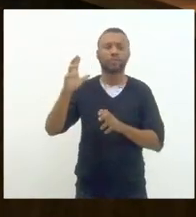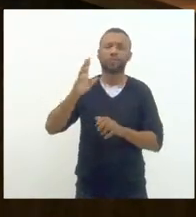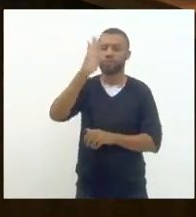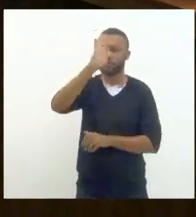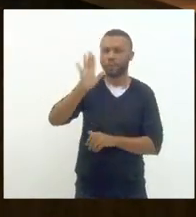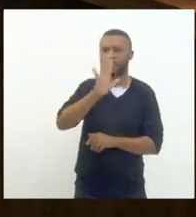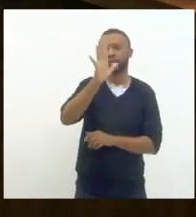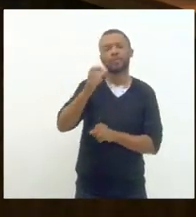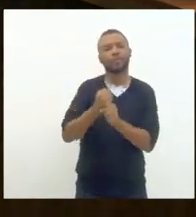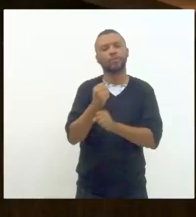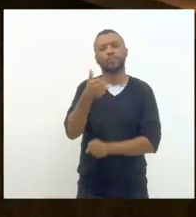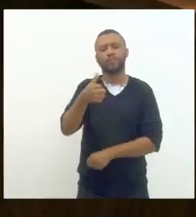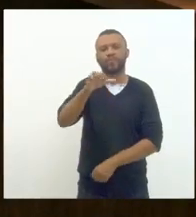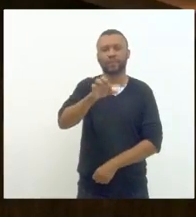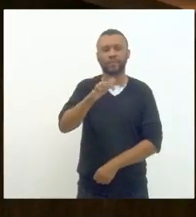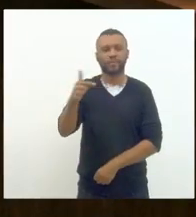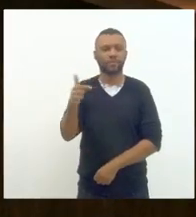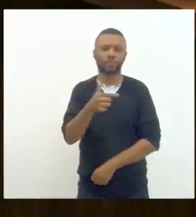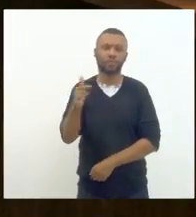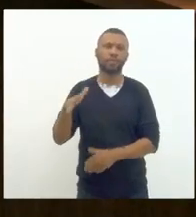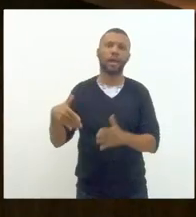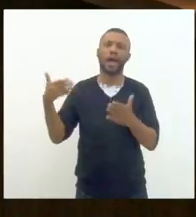desde 1922 até